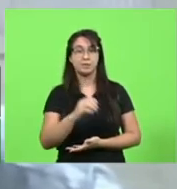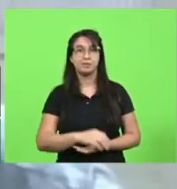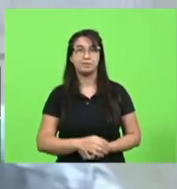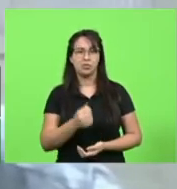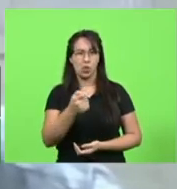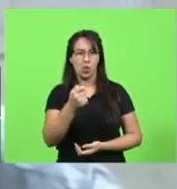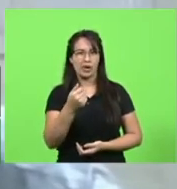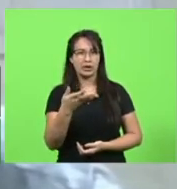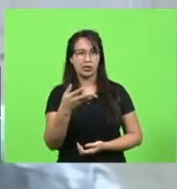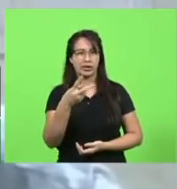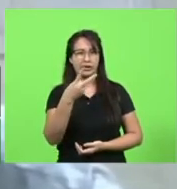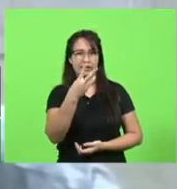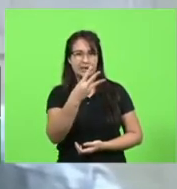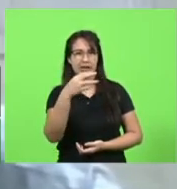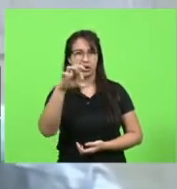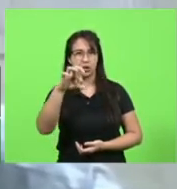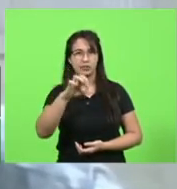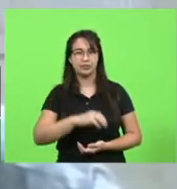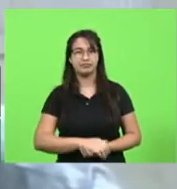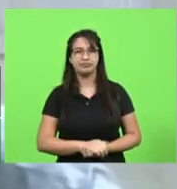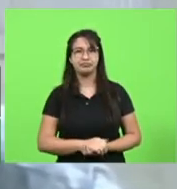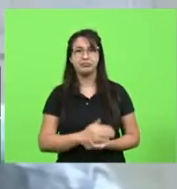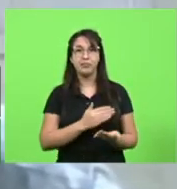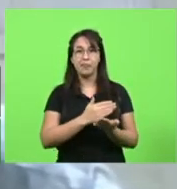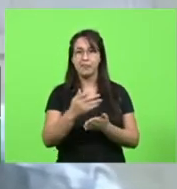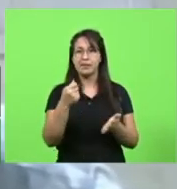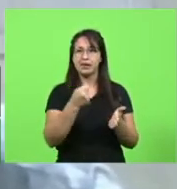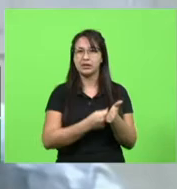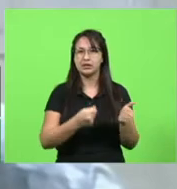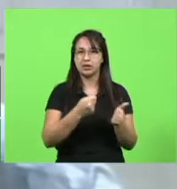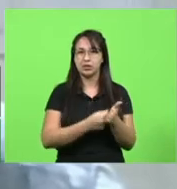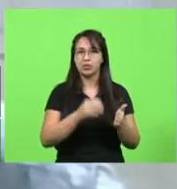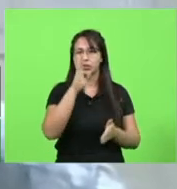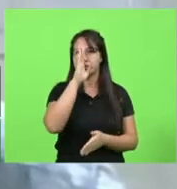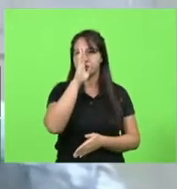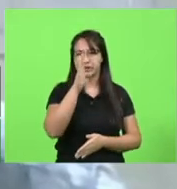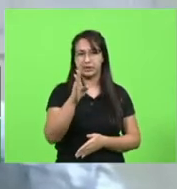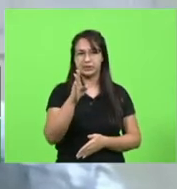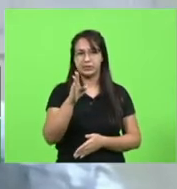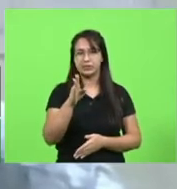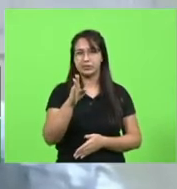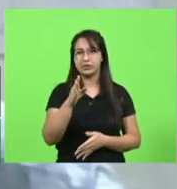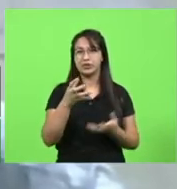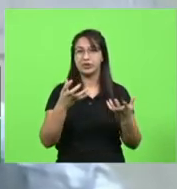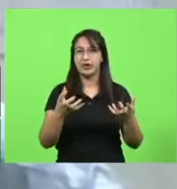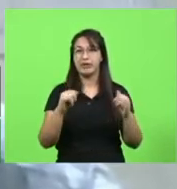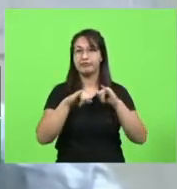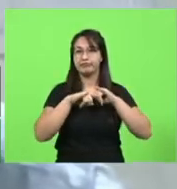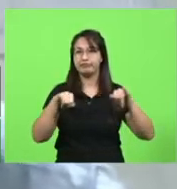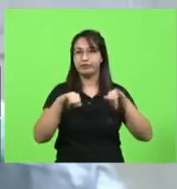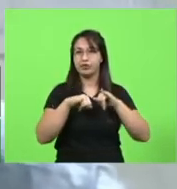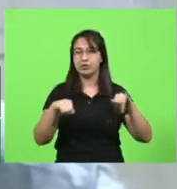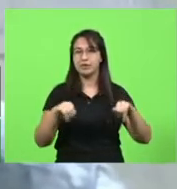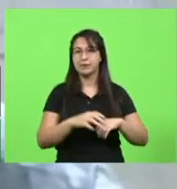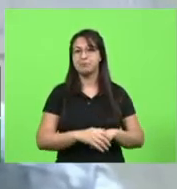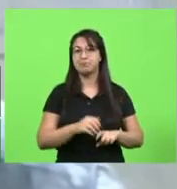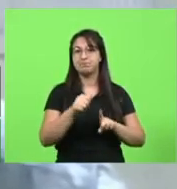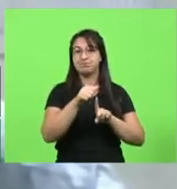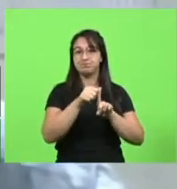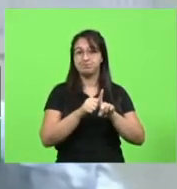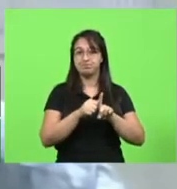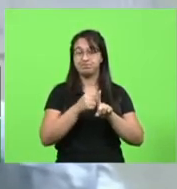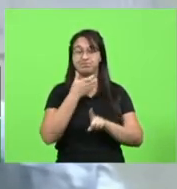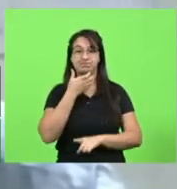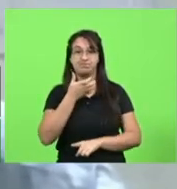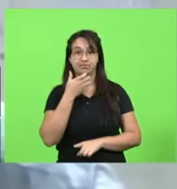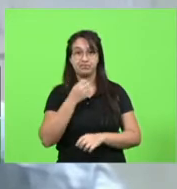então, iniciamos essa luta, principalmente levando informação. Em dezembro do ano passado,